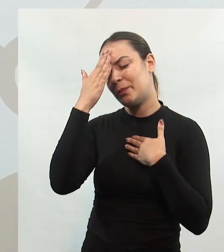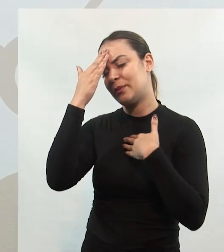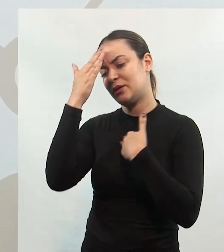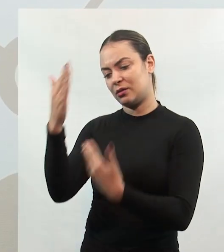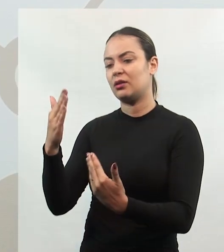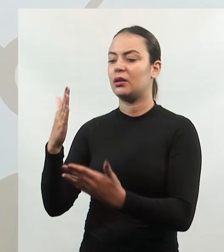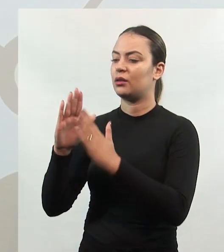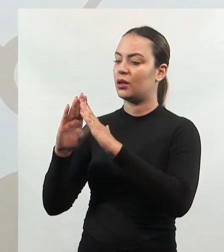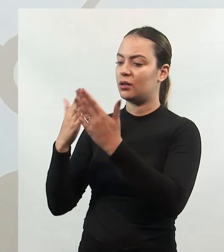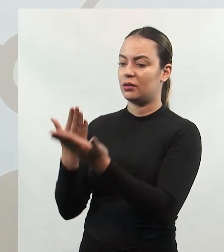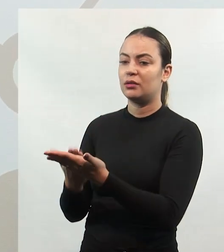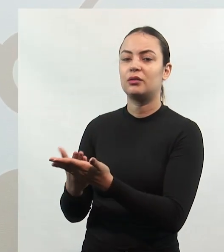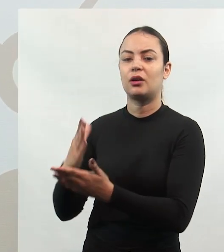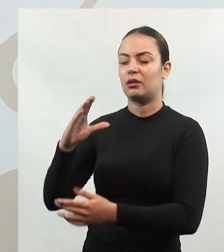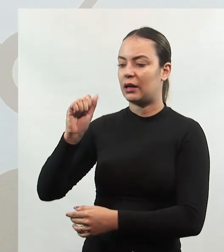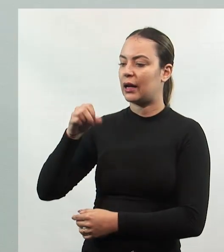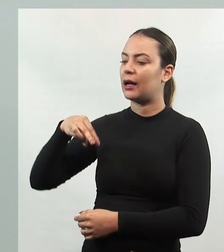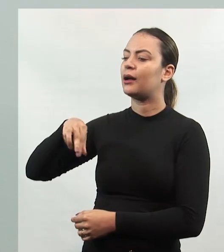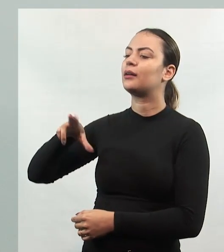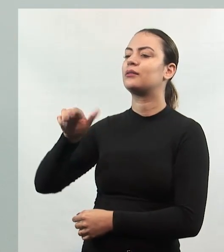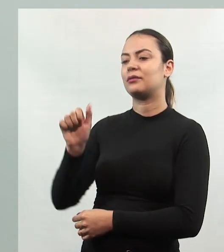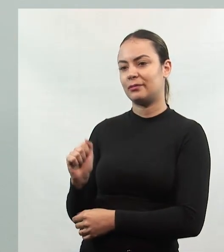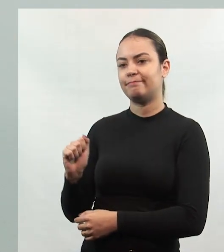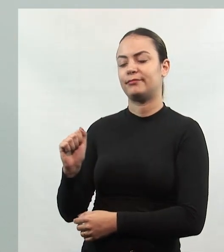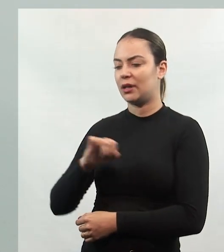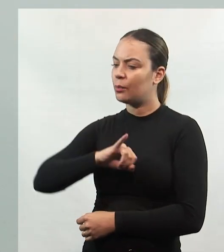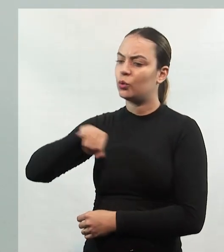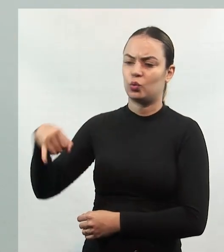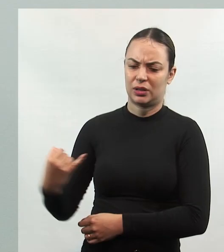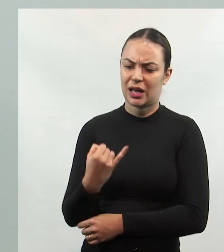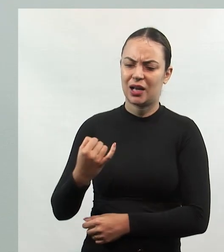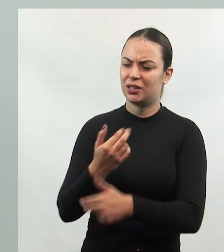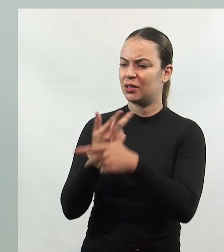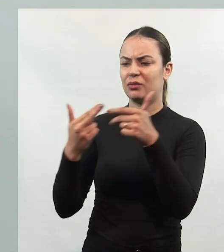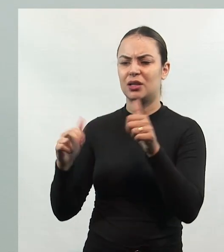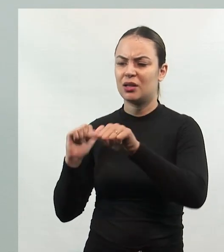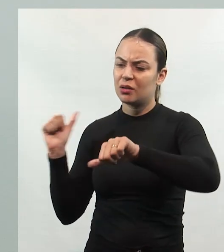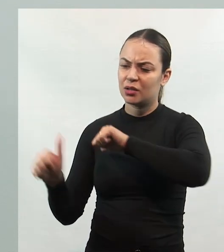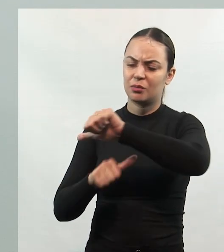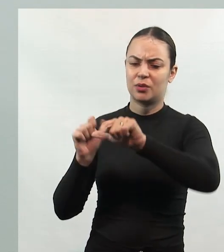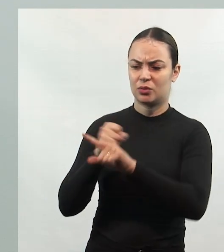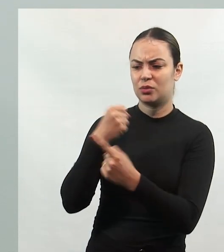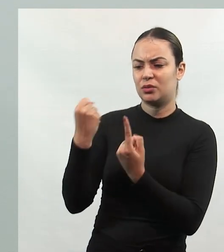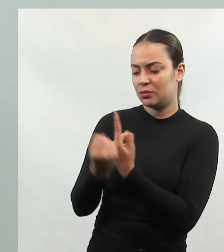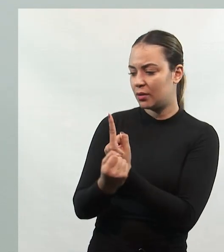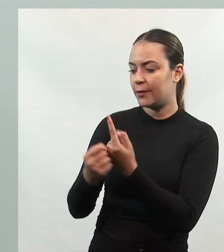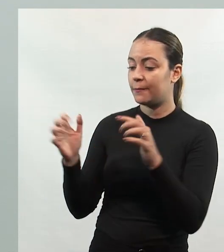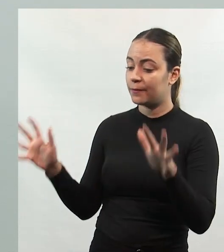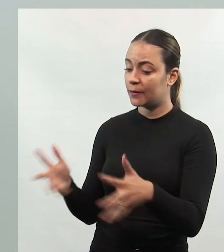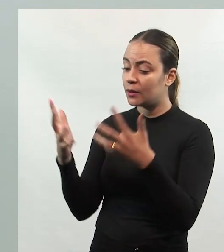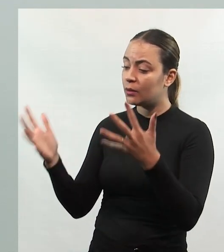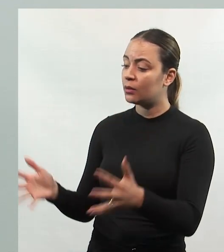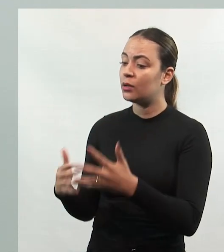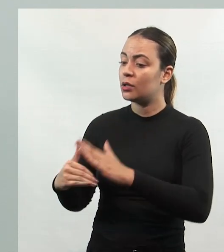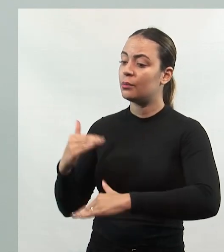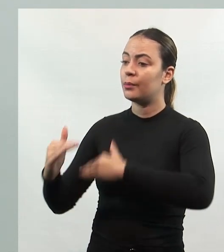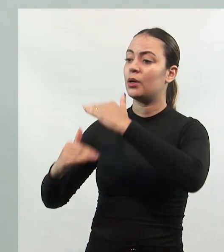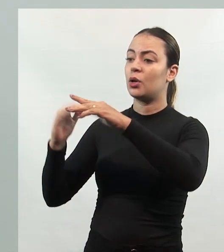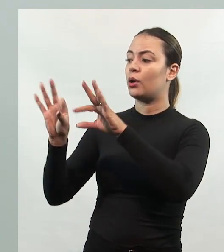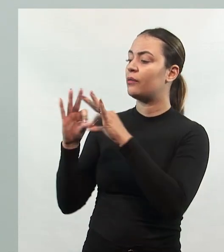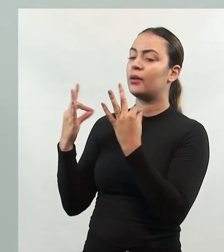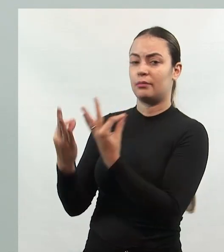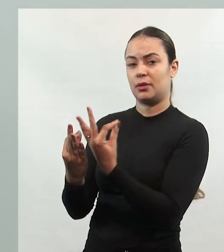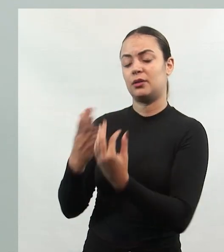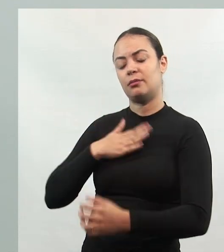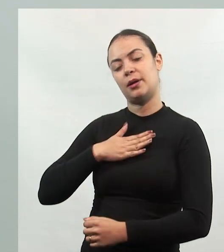minha família, é a profissional que eu me tornei. Então, eu só tenho realmente a agradecer ao Instituto Estadual de Educação Carmela